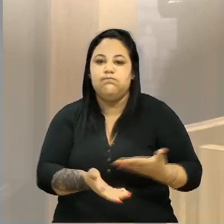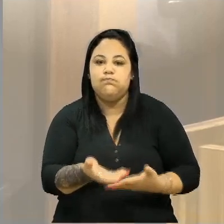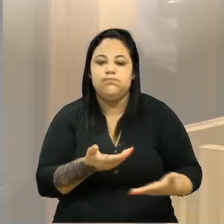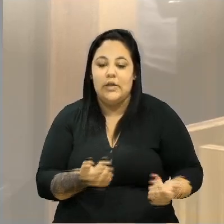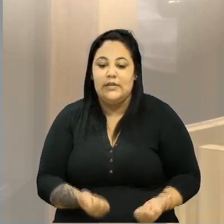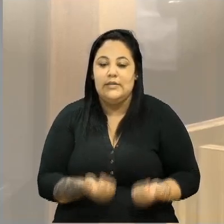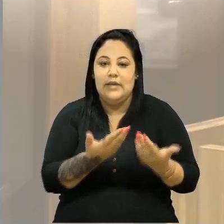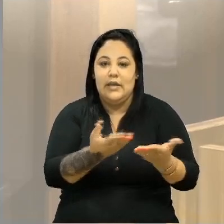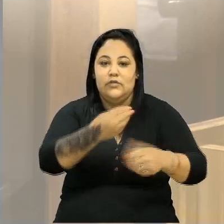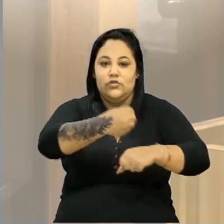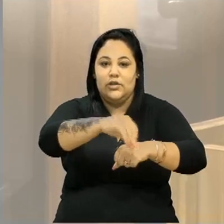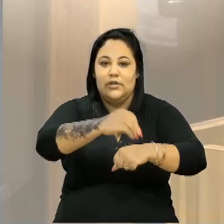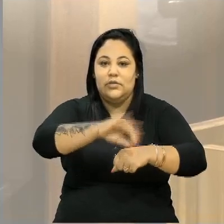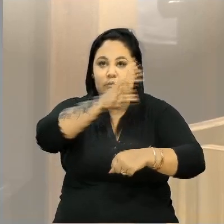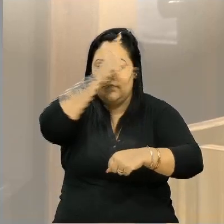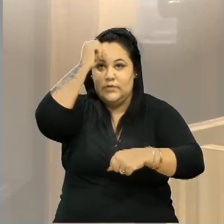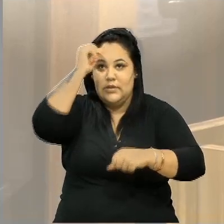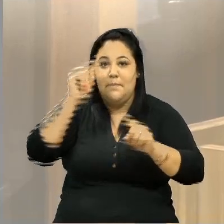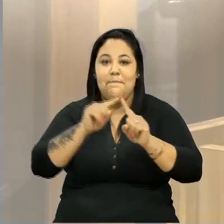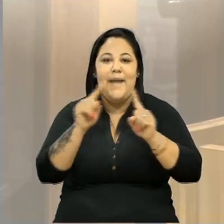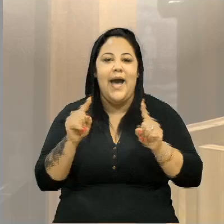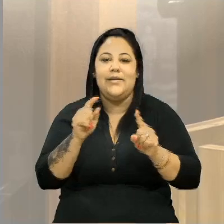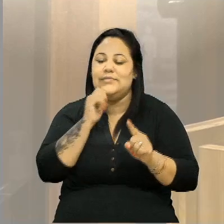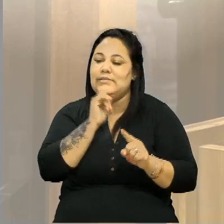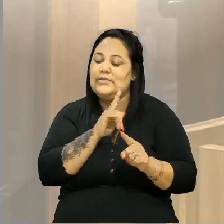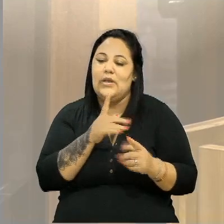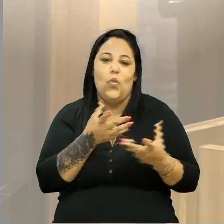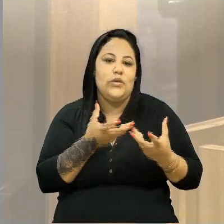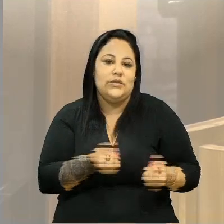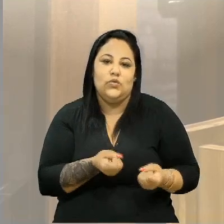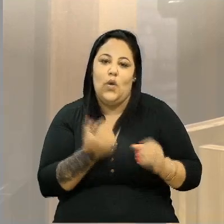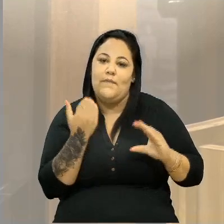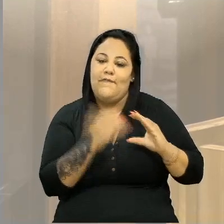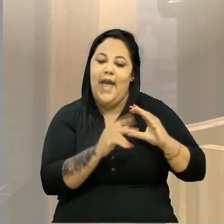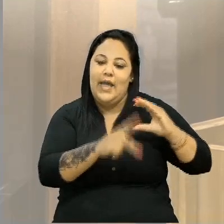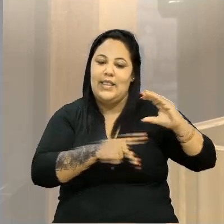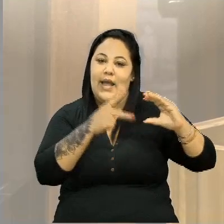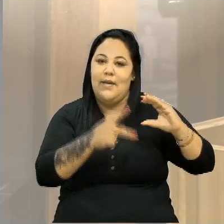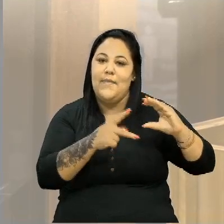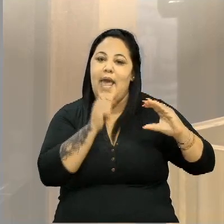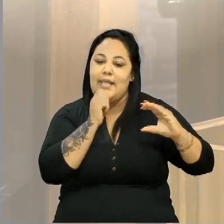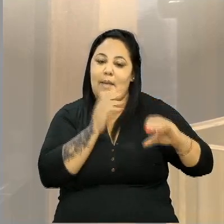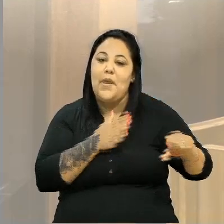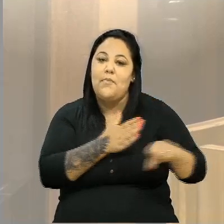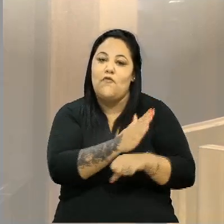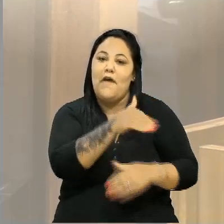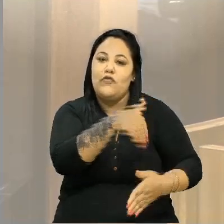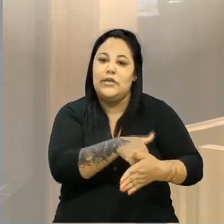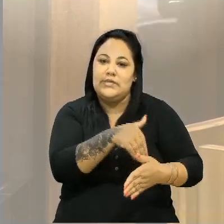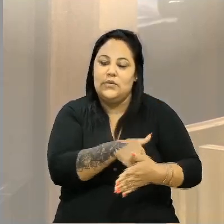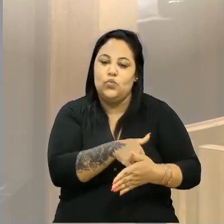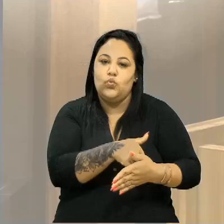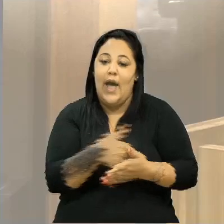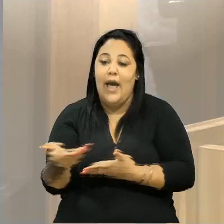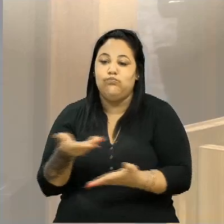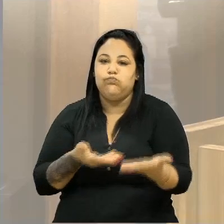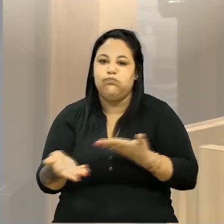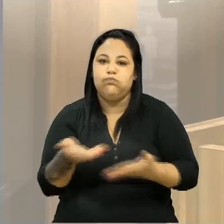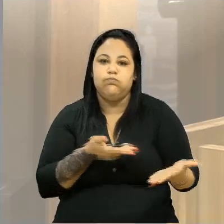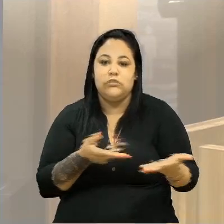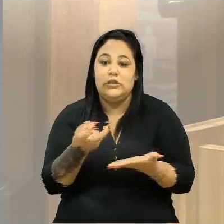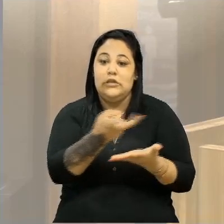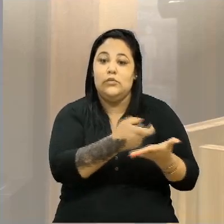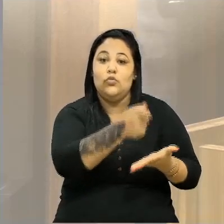por indicação à prefeitura, mas não quis ainda mandar para casa para aprovação. A transação tributária é importante no município,